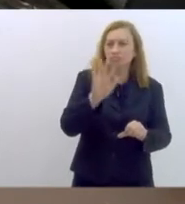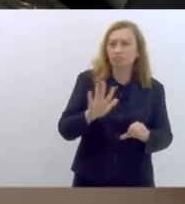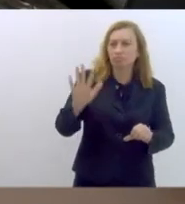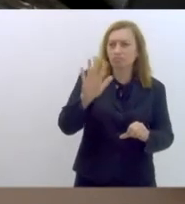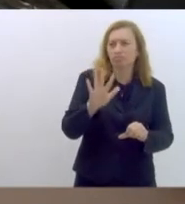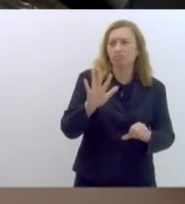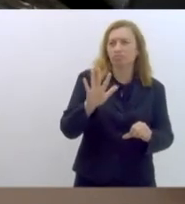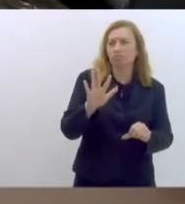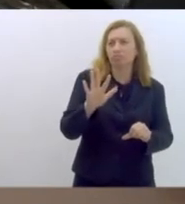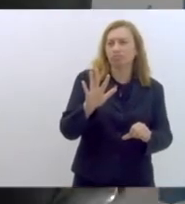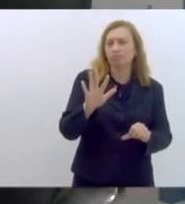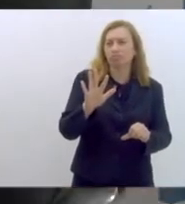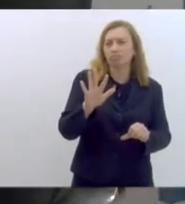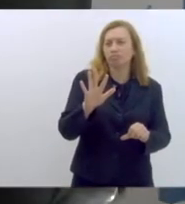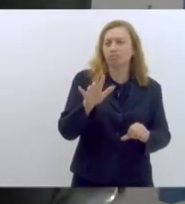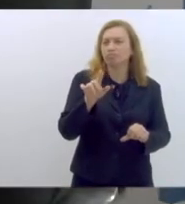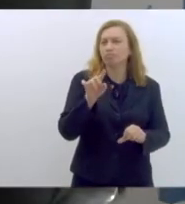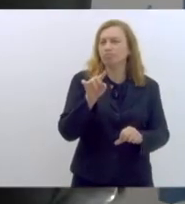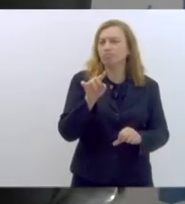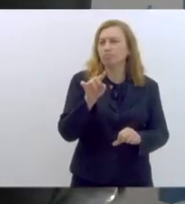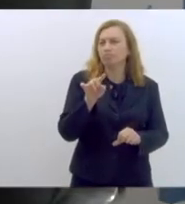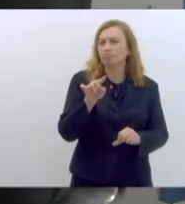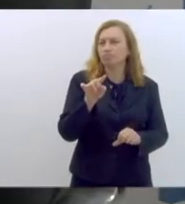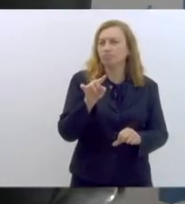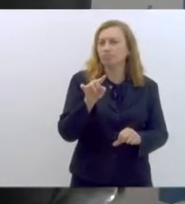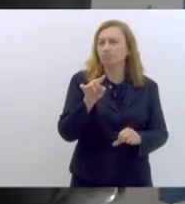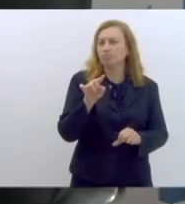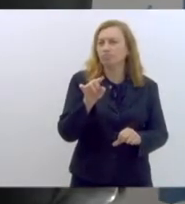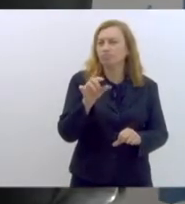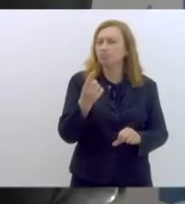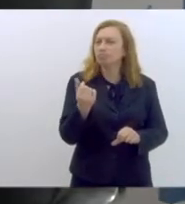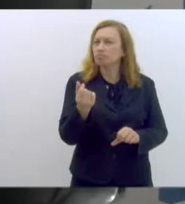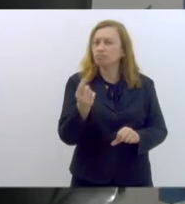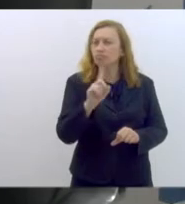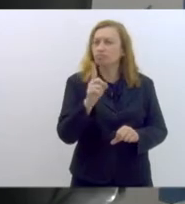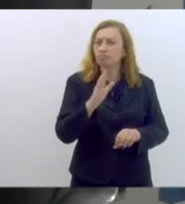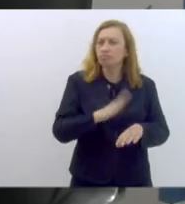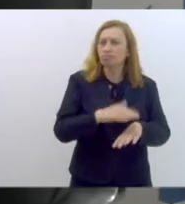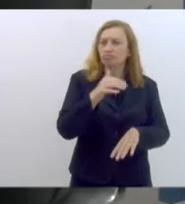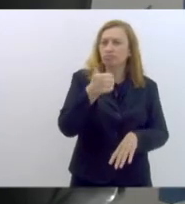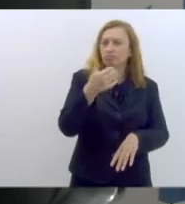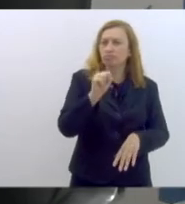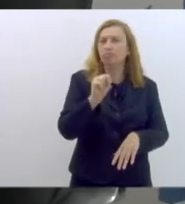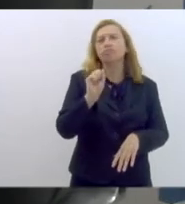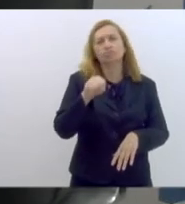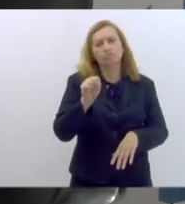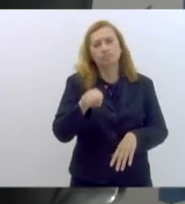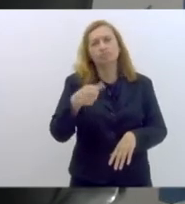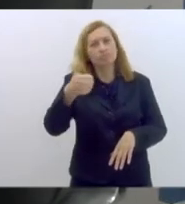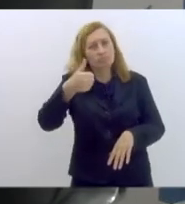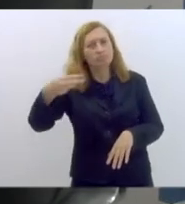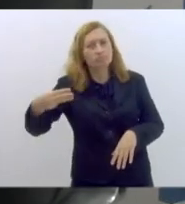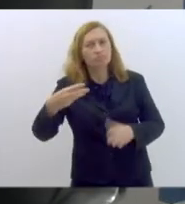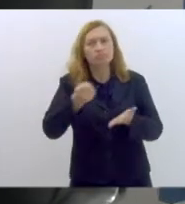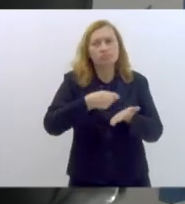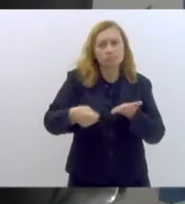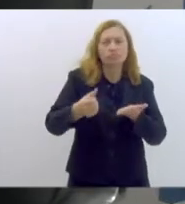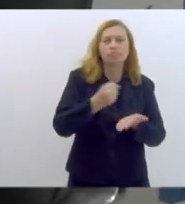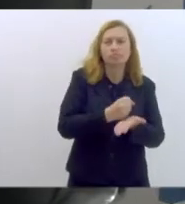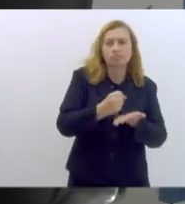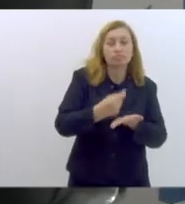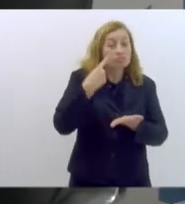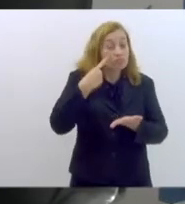Né? Que este saldo não é mais 18, é 13. E está escrito no contrato. Eu fui